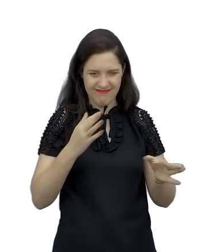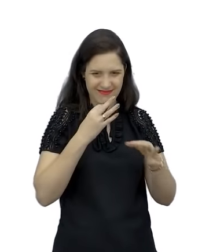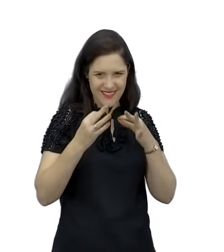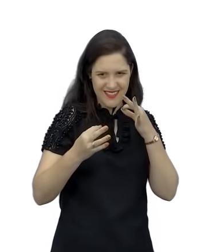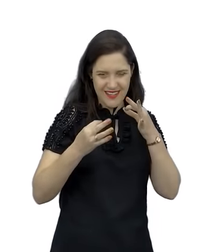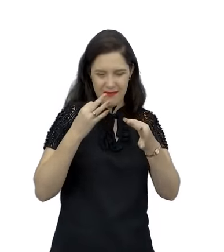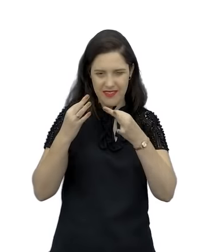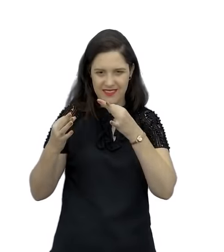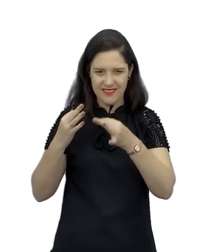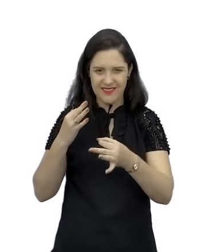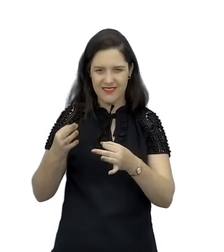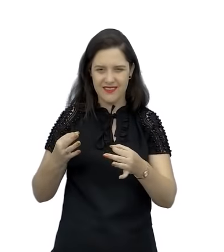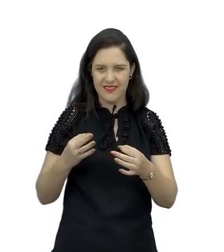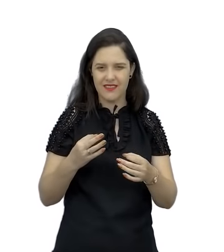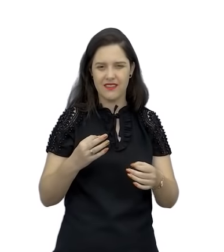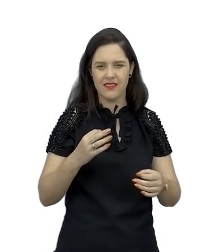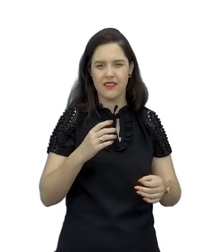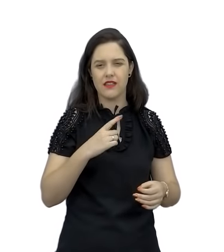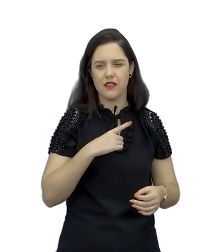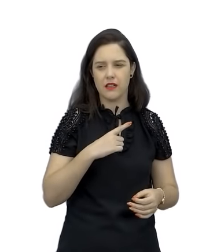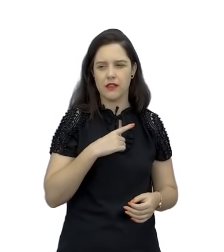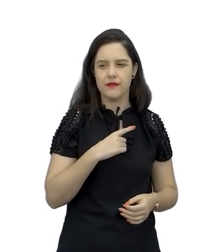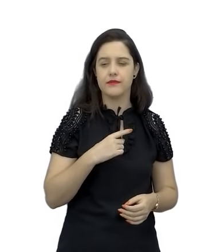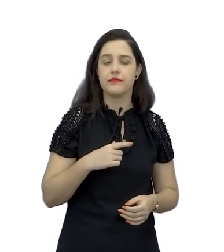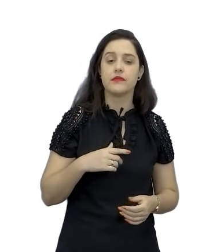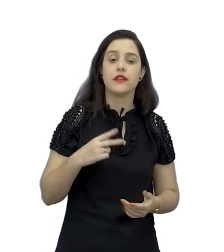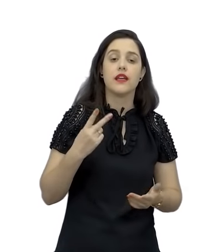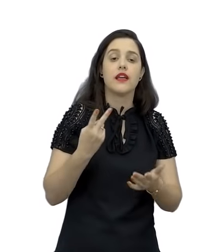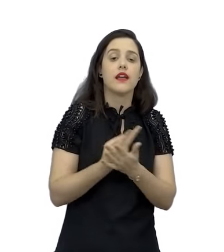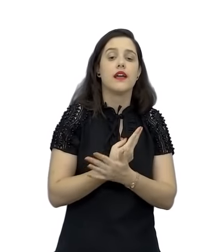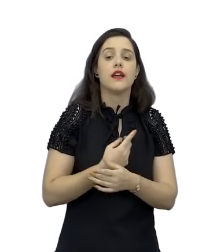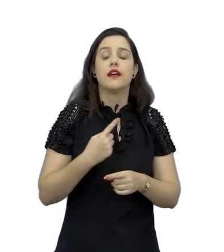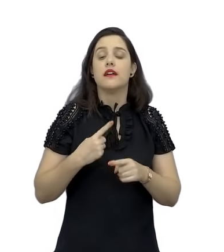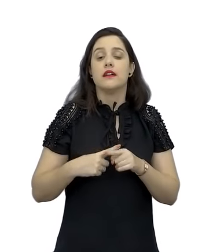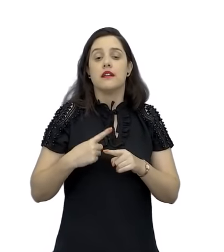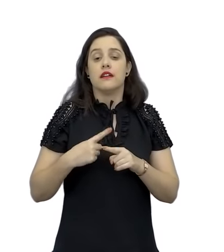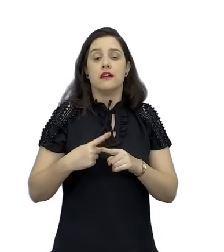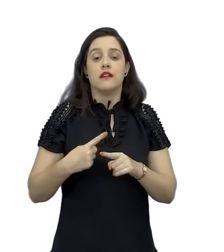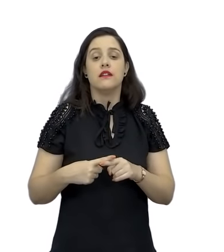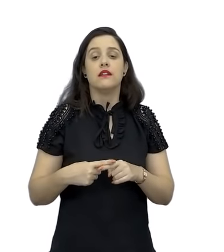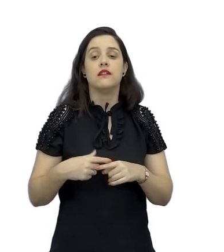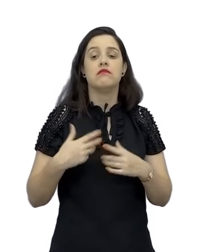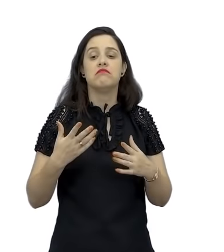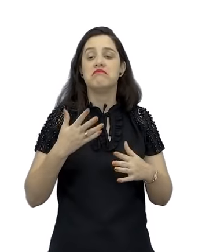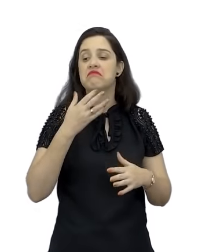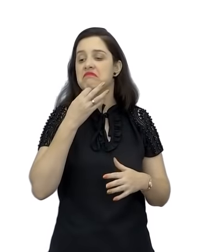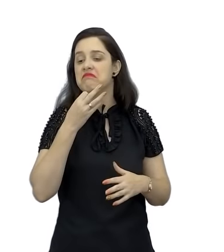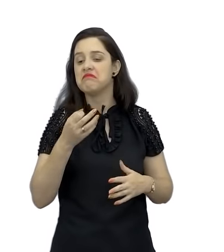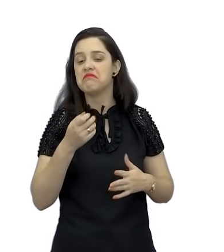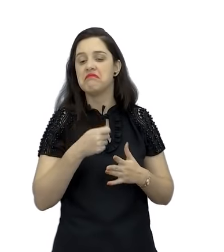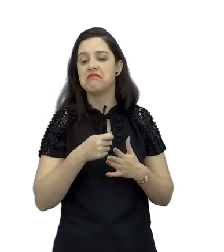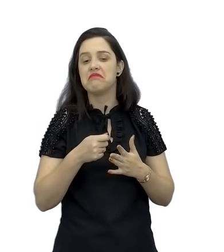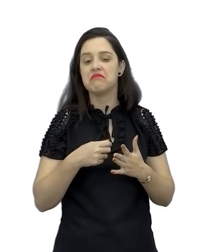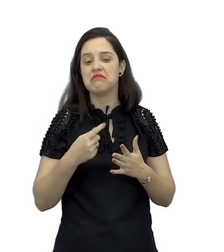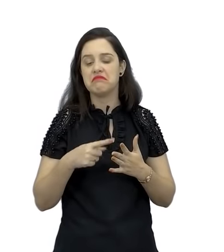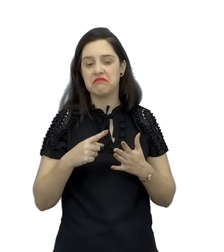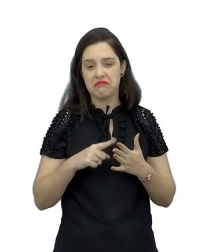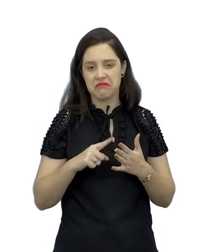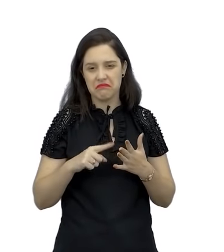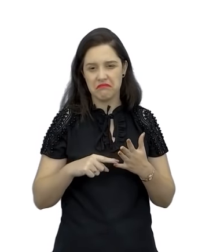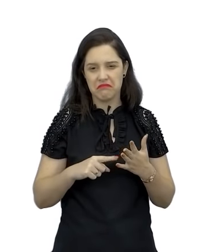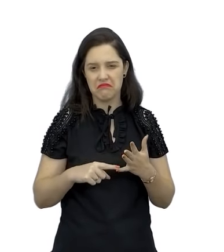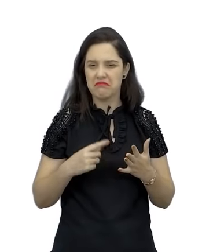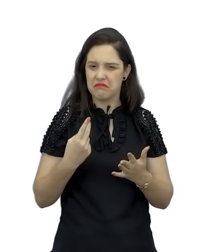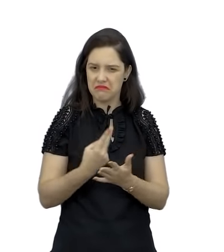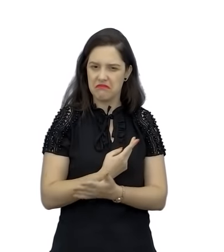quê? Aí vem, né, a argumentação matemática, por causa desse ponto, desse ponto. Então, fazer esse movimento